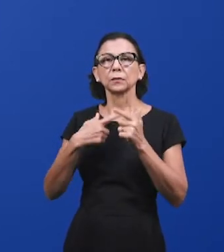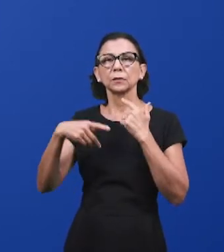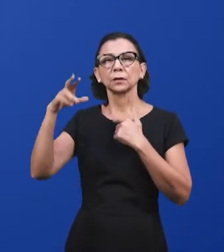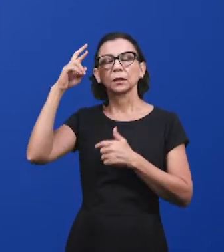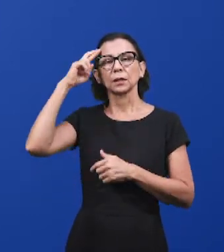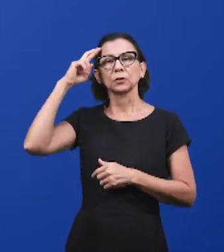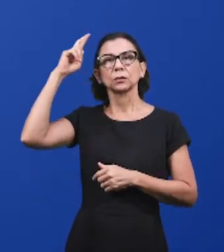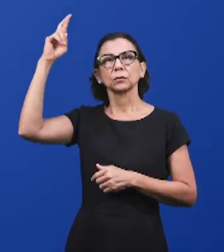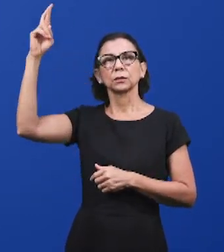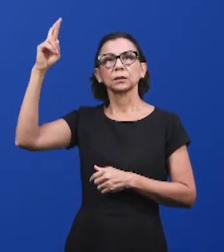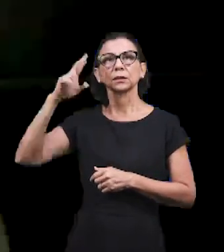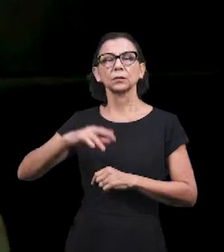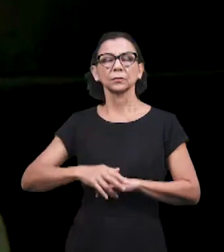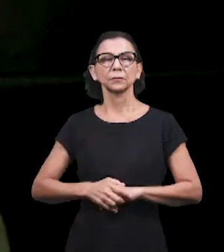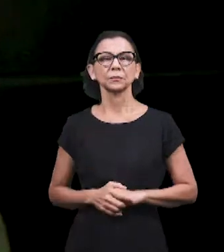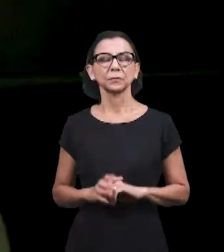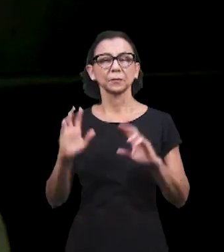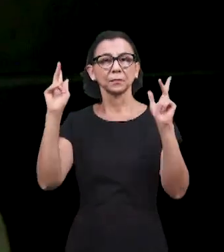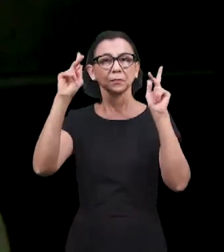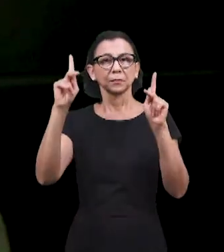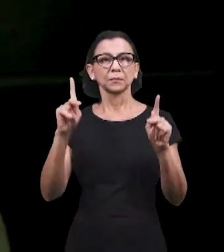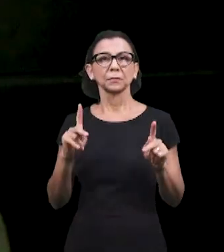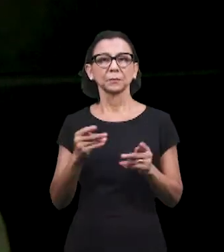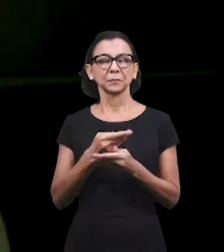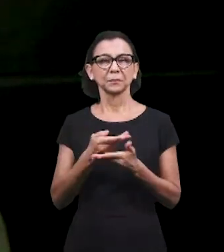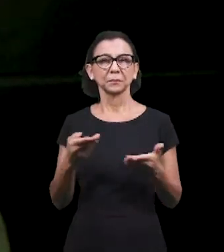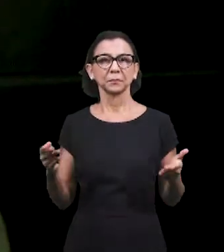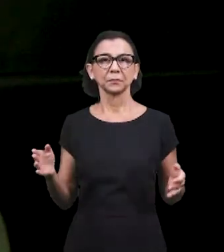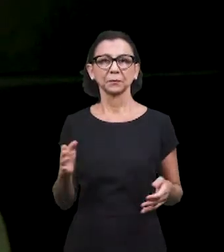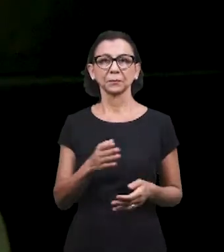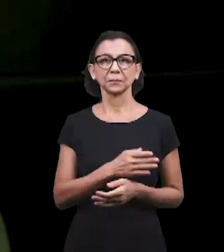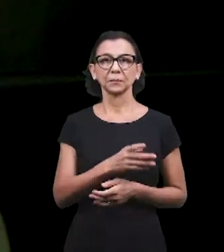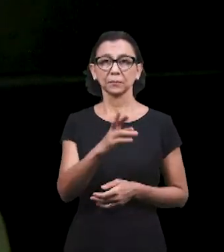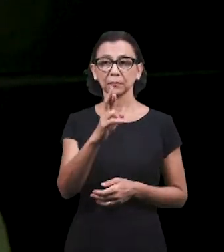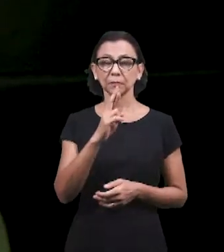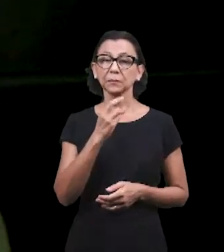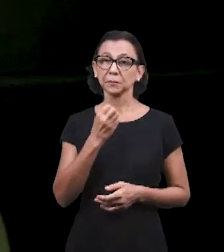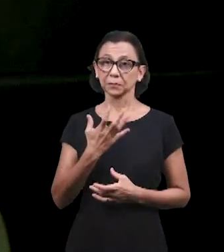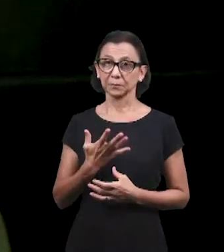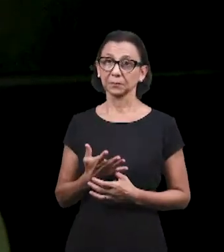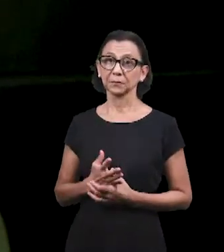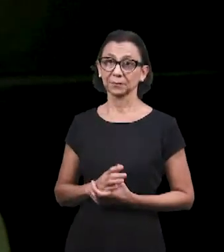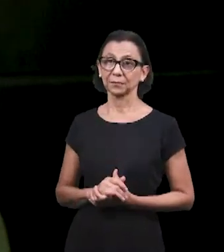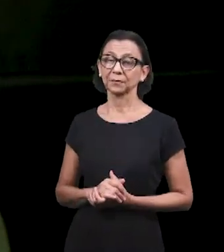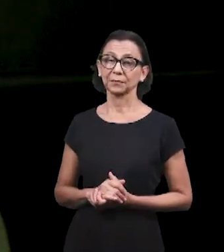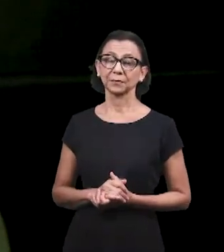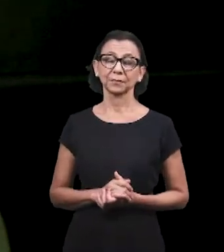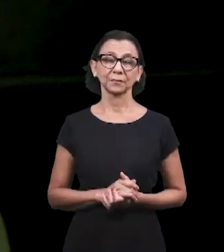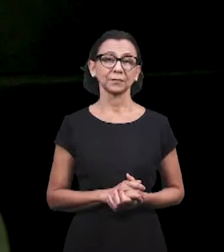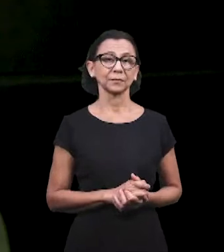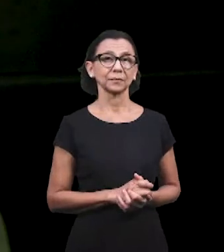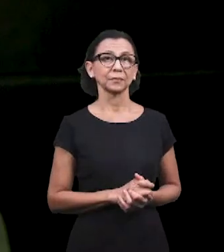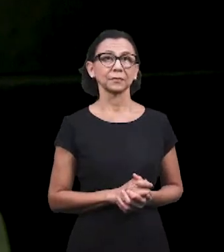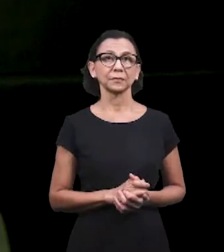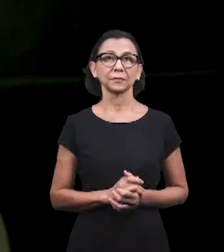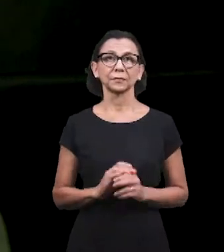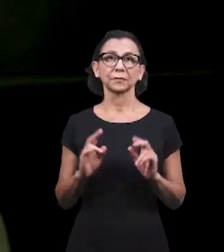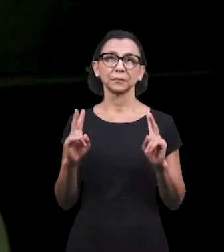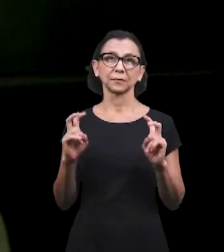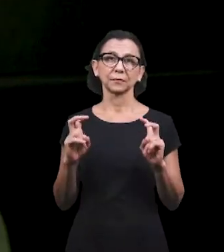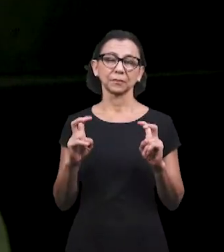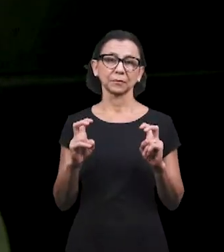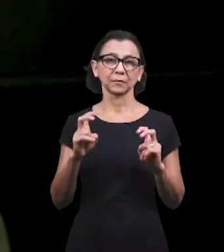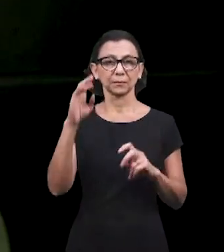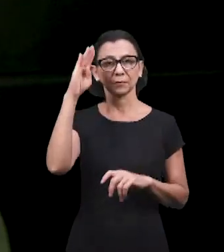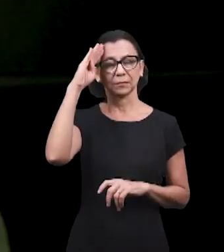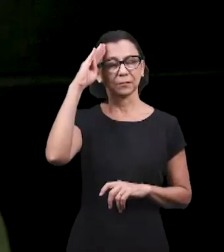paz do Senhor Jesus a todos os irmãos. Amém, Henrique. Muito bem colocado por você, né? Na pergunta, a resposta de que o assunto